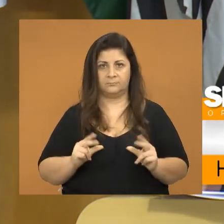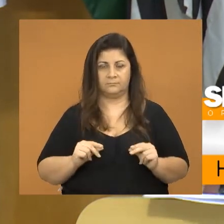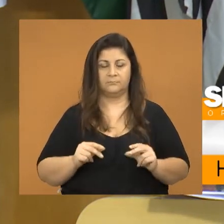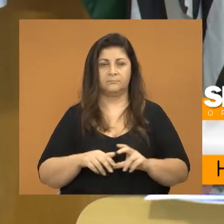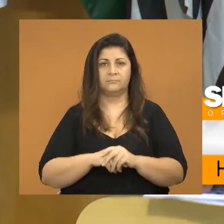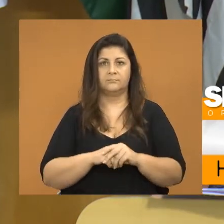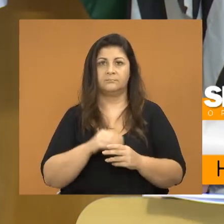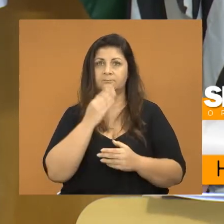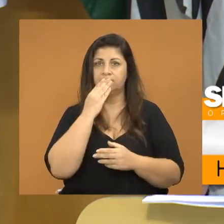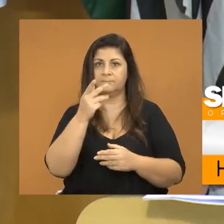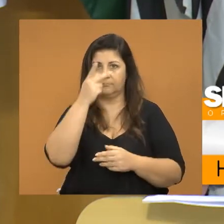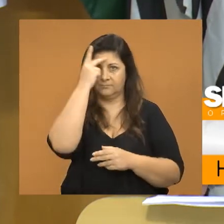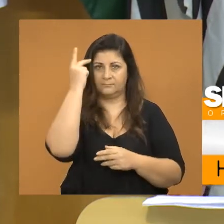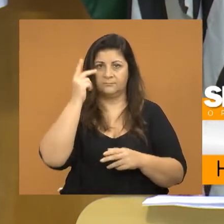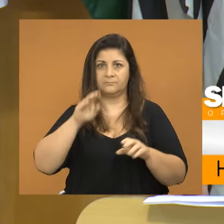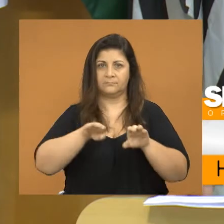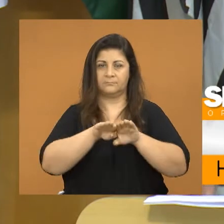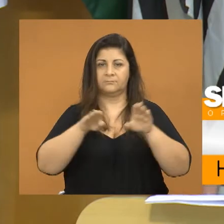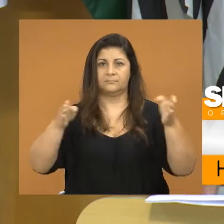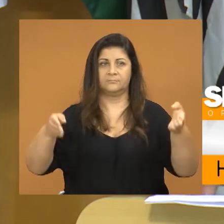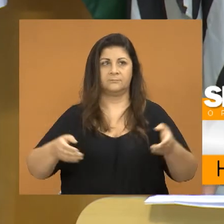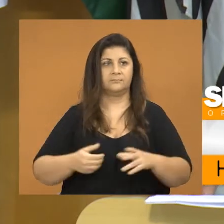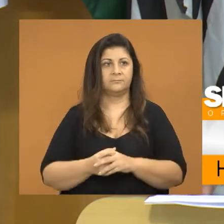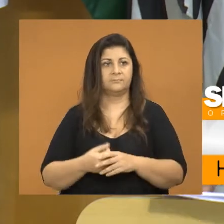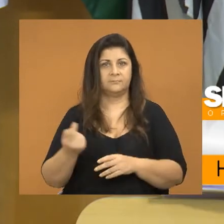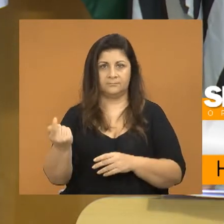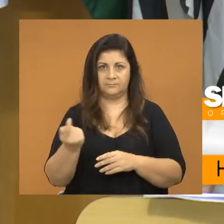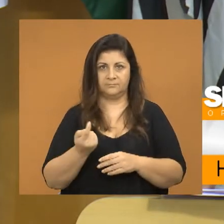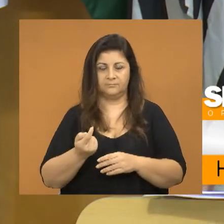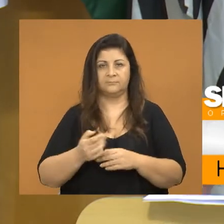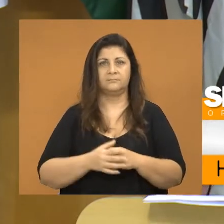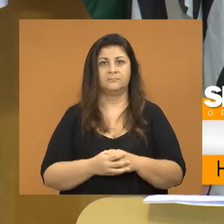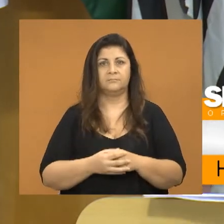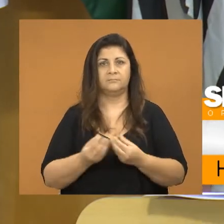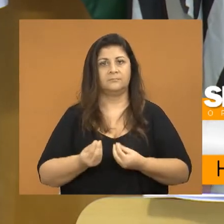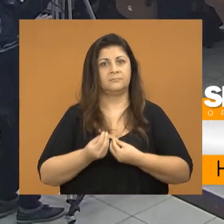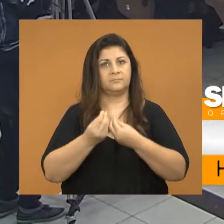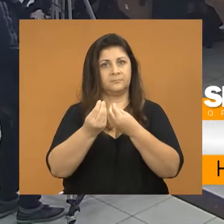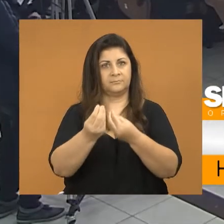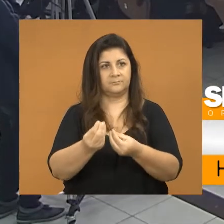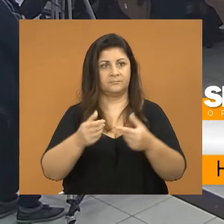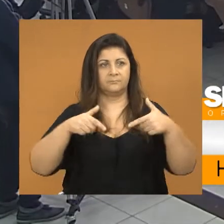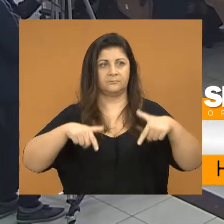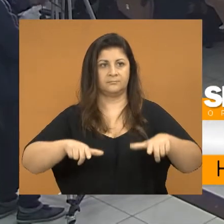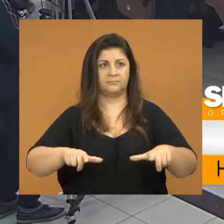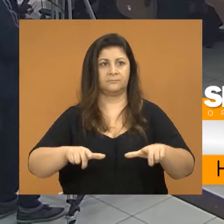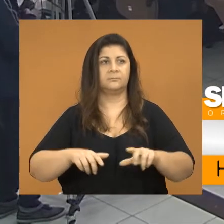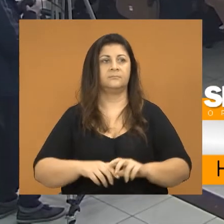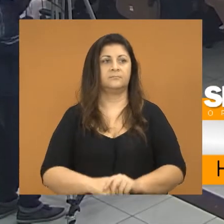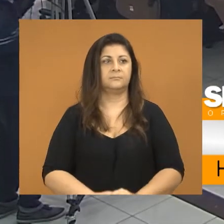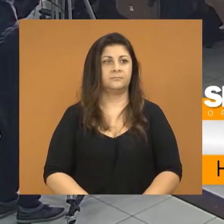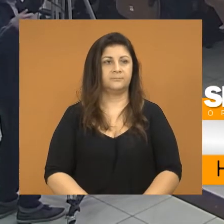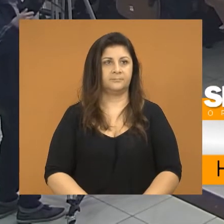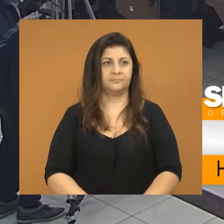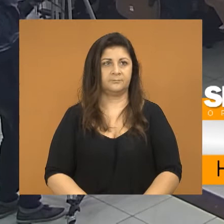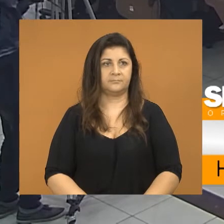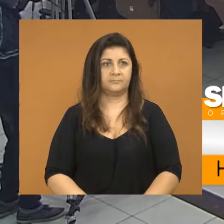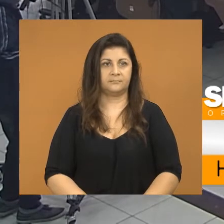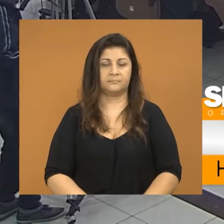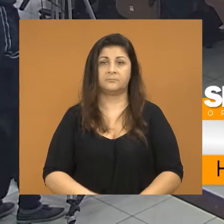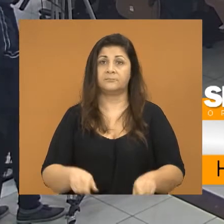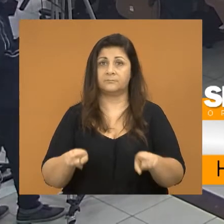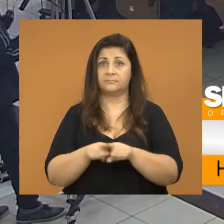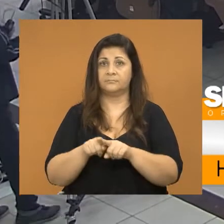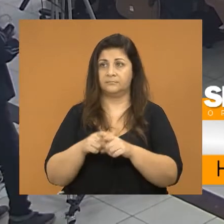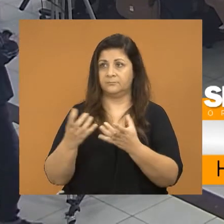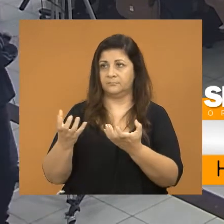aos membros da mesa que venham à frente para a entrega dos diplomas. Márcio, eu gostaria também